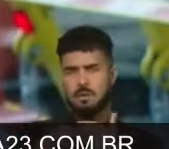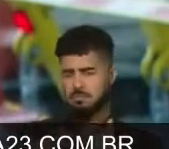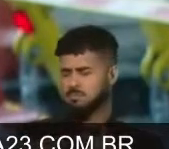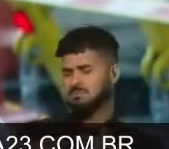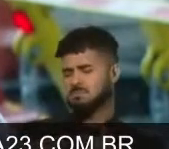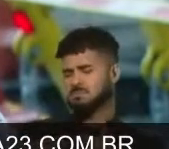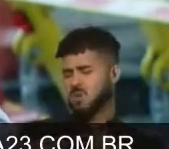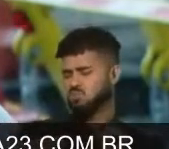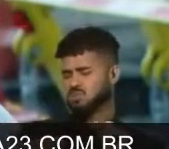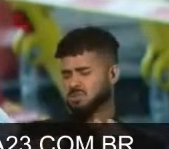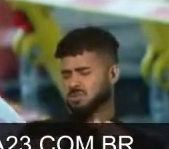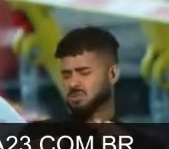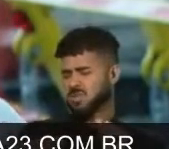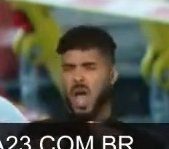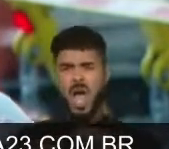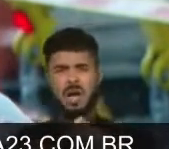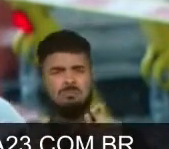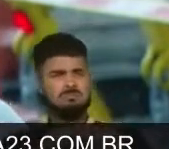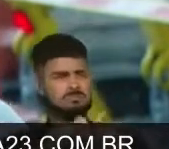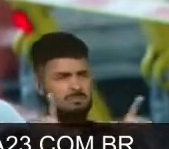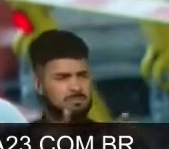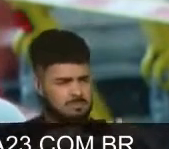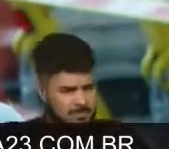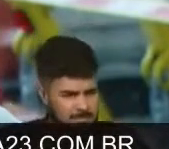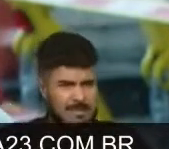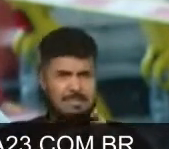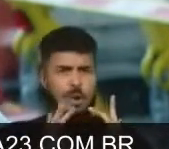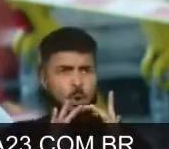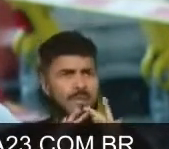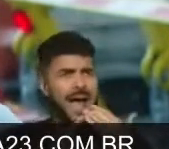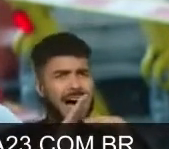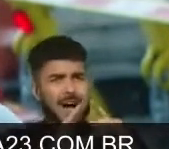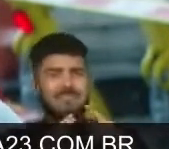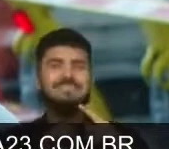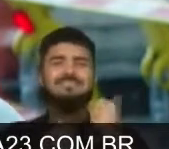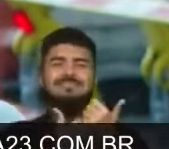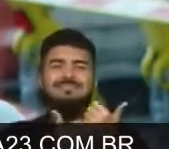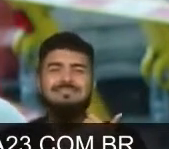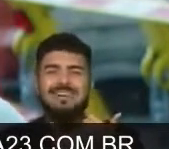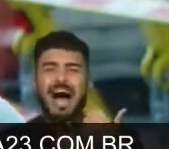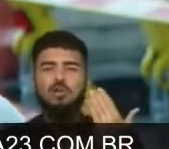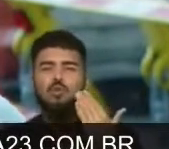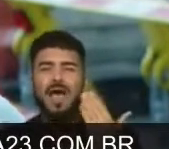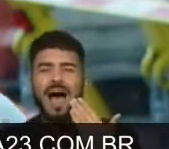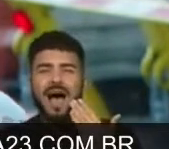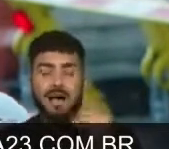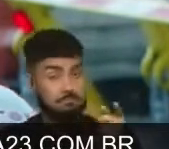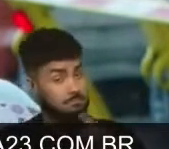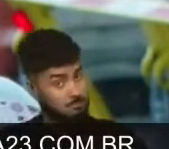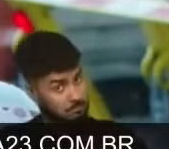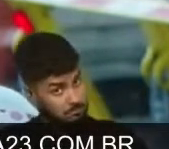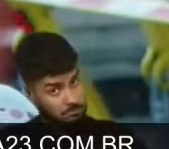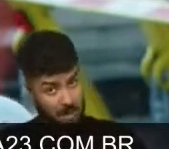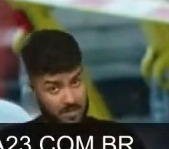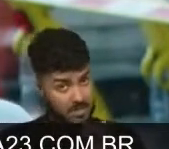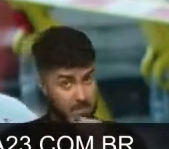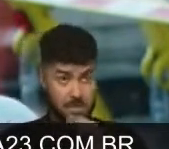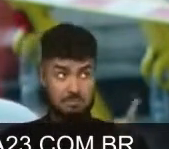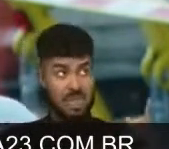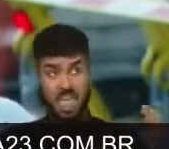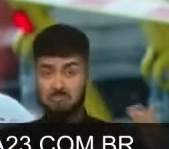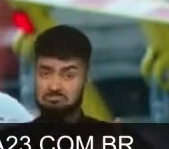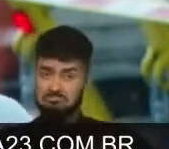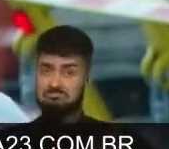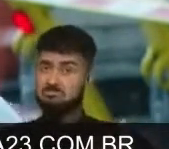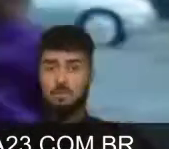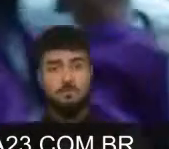loga. Eu até tentei entrar em contato, fazer aquele suporte e tal, só que infelizmente simplesmente mudaram e eu não